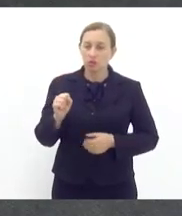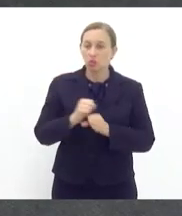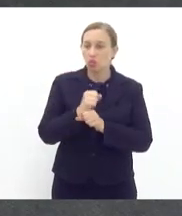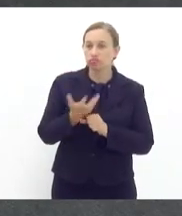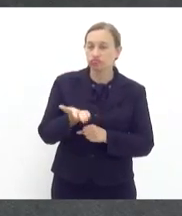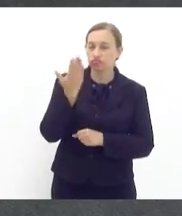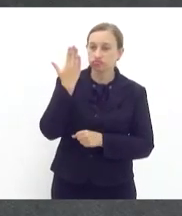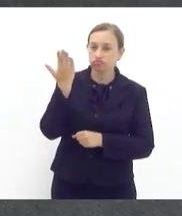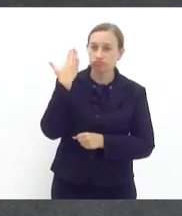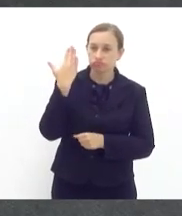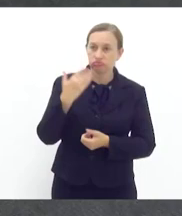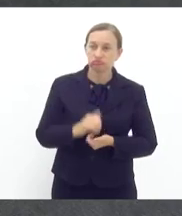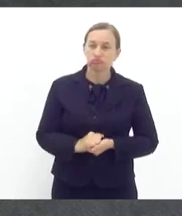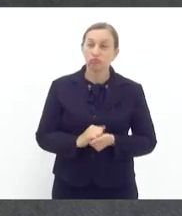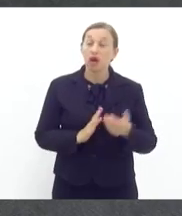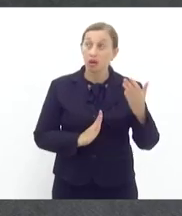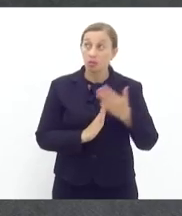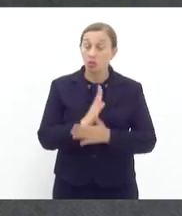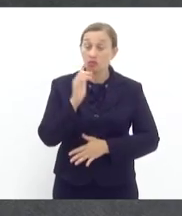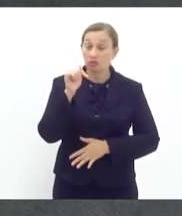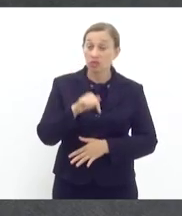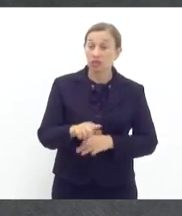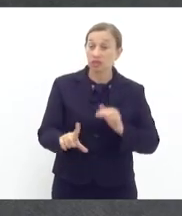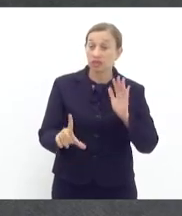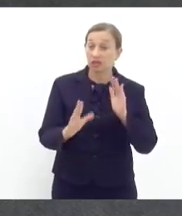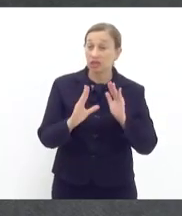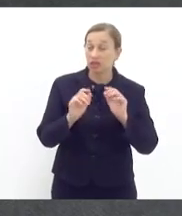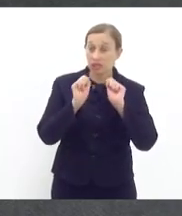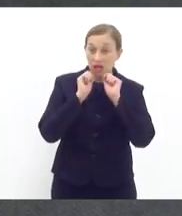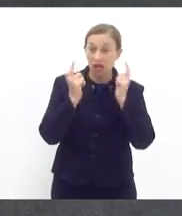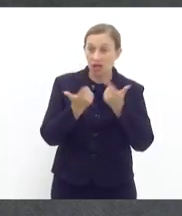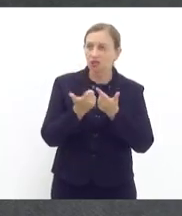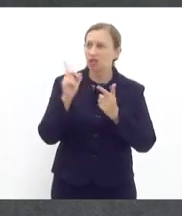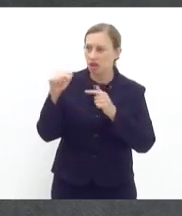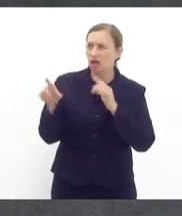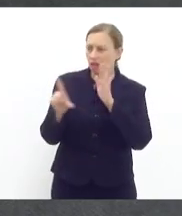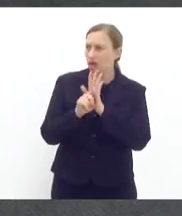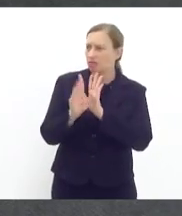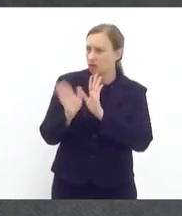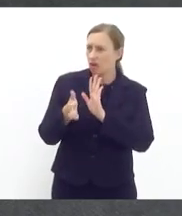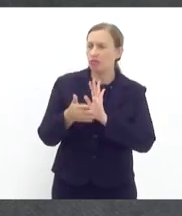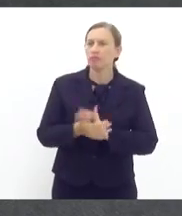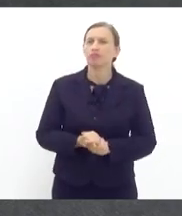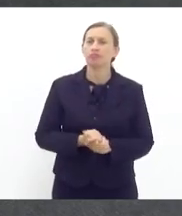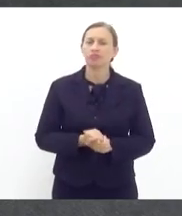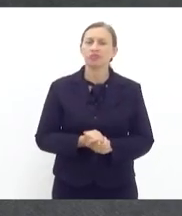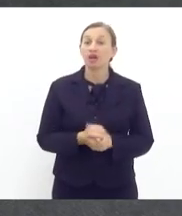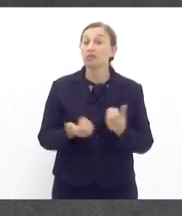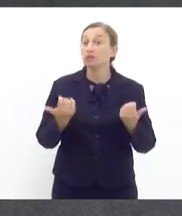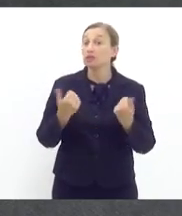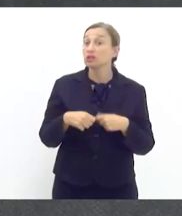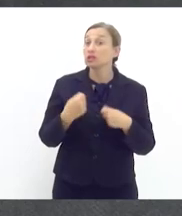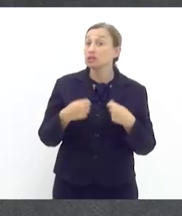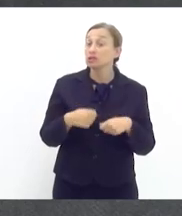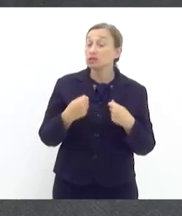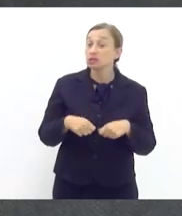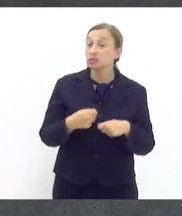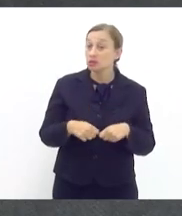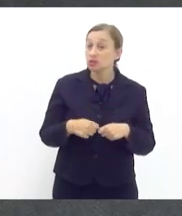aprovamos aqui e é lei e é lei a necessidade